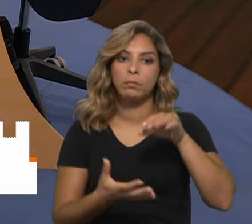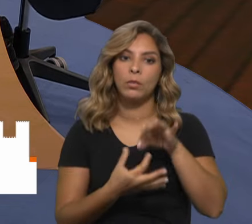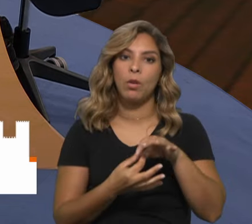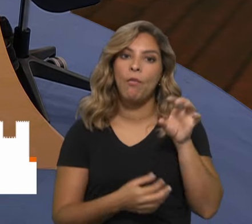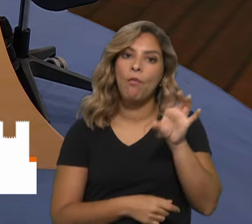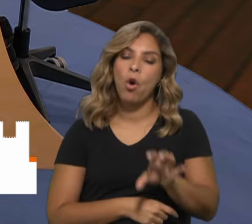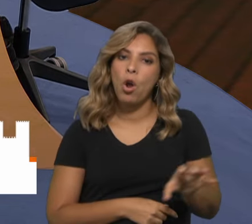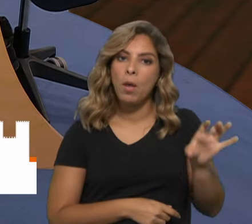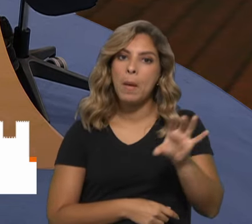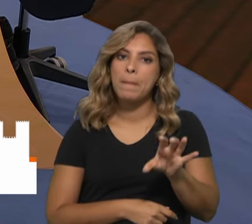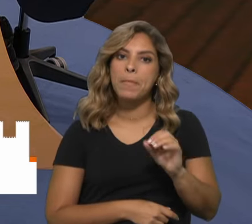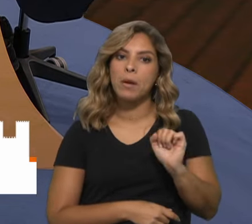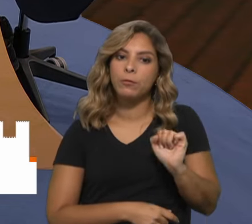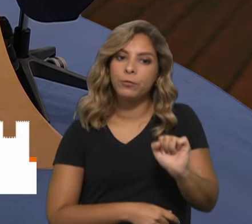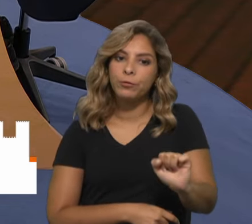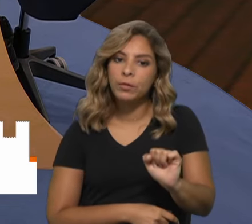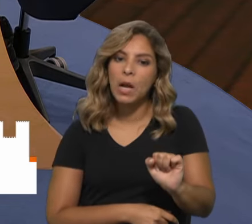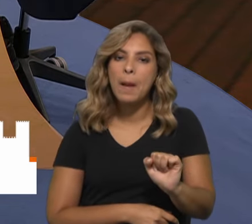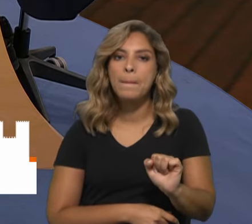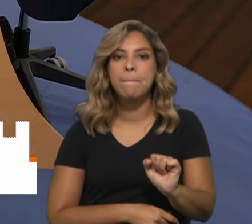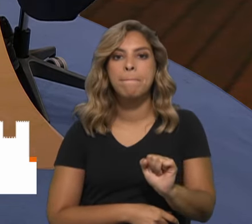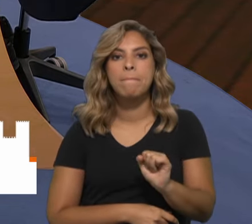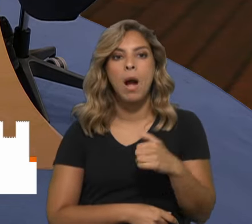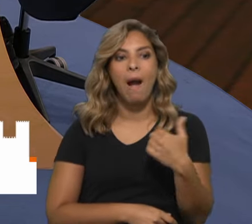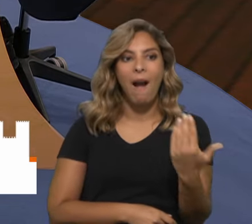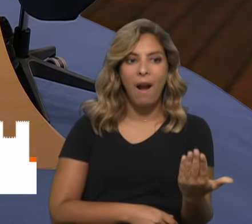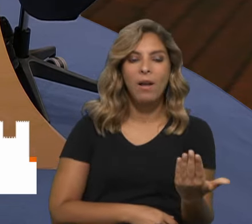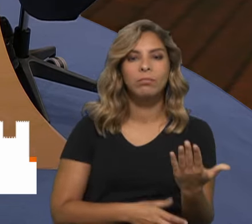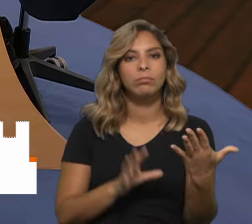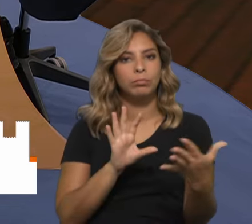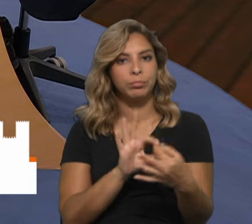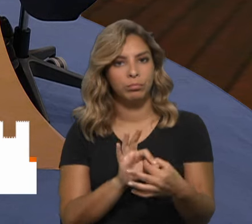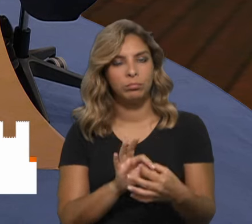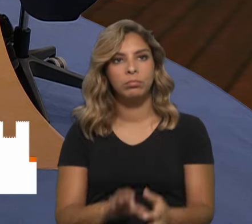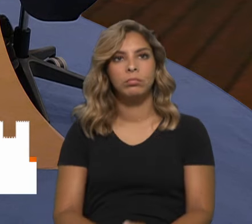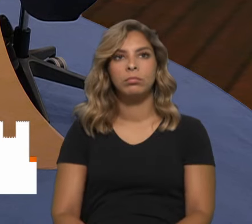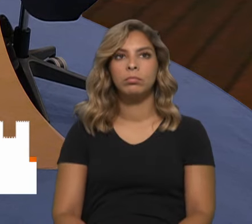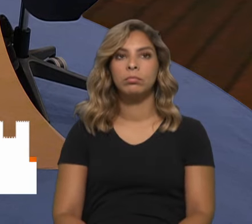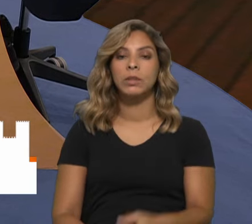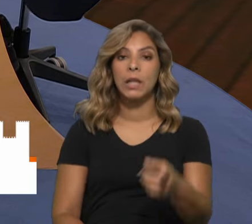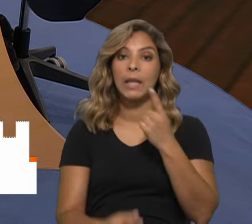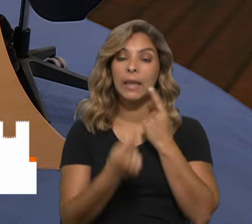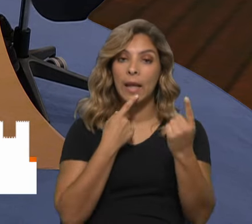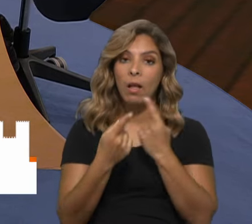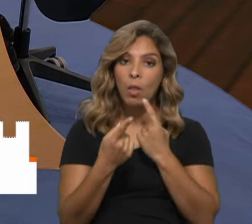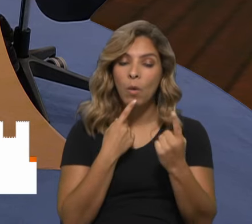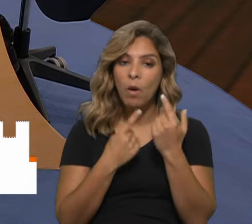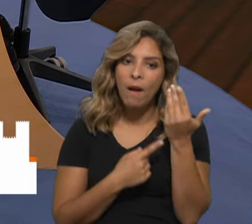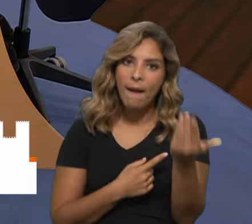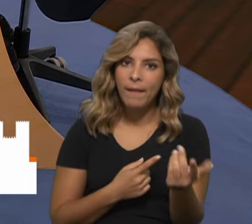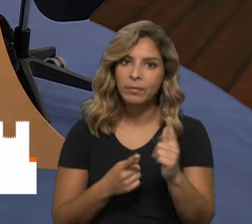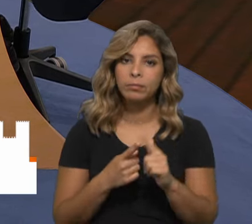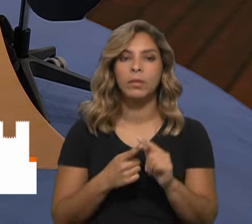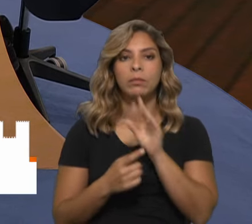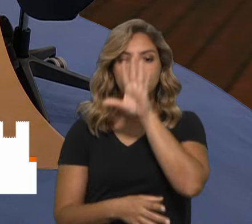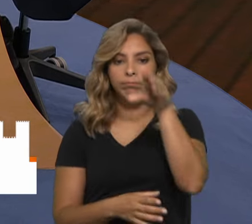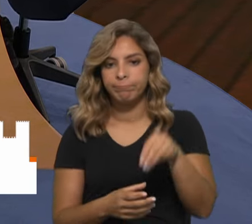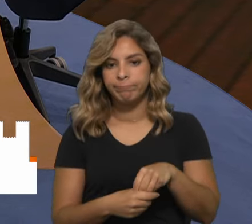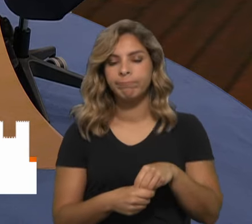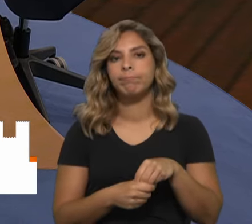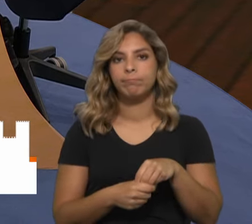nós percebemos que há um além. E esta é a importância do diálogo, é a importância do diálogo interreligioso